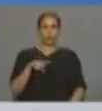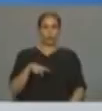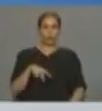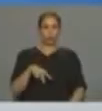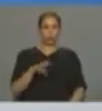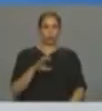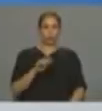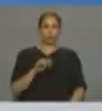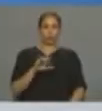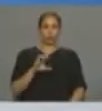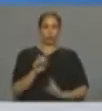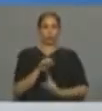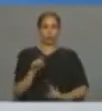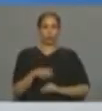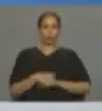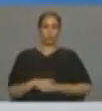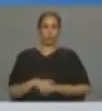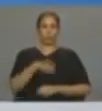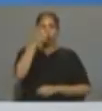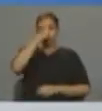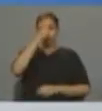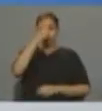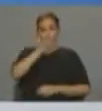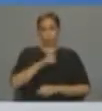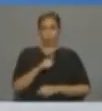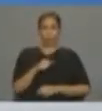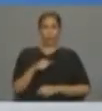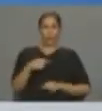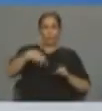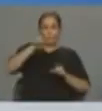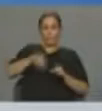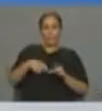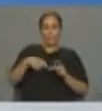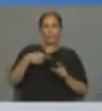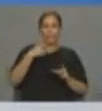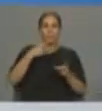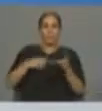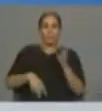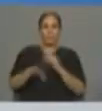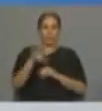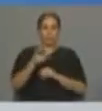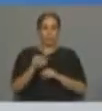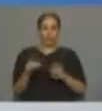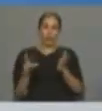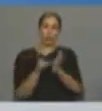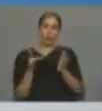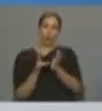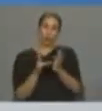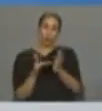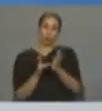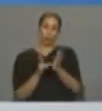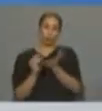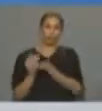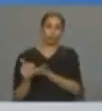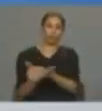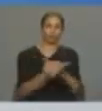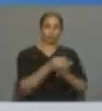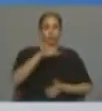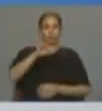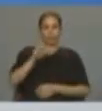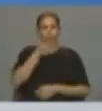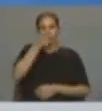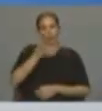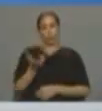domingos revelou indesc inflamadas é o título da obra que reúne recordações impressões de dez personalidades acerca do